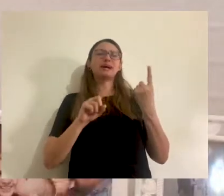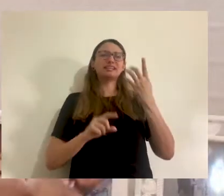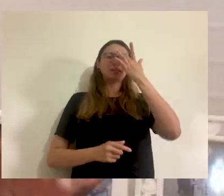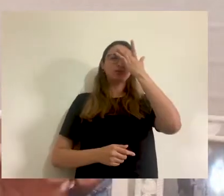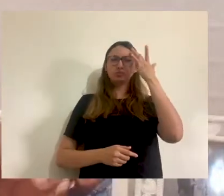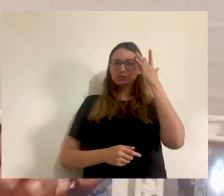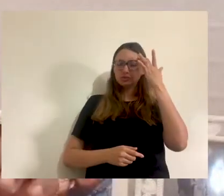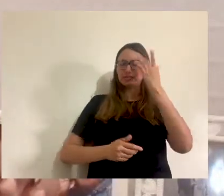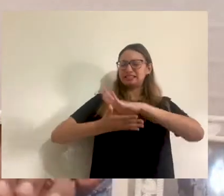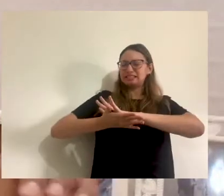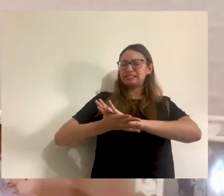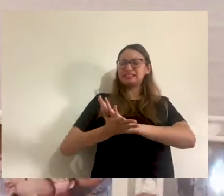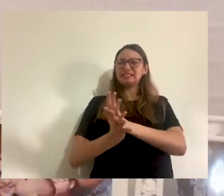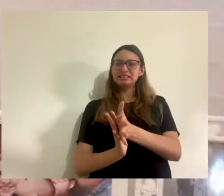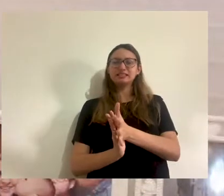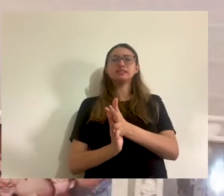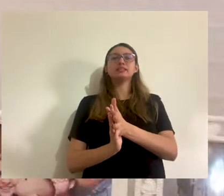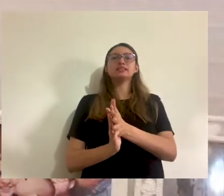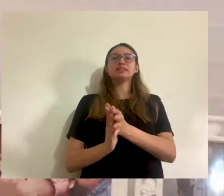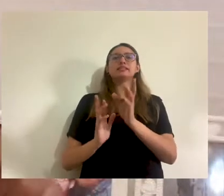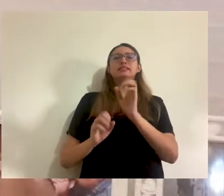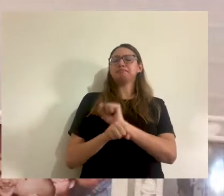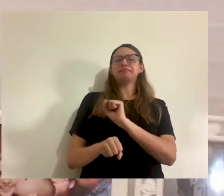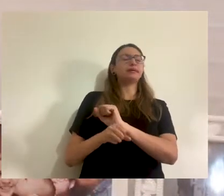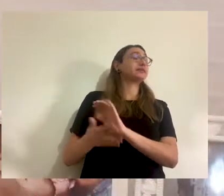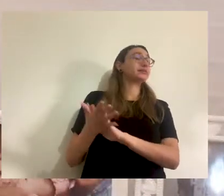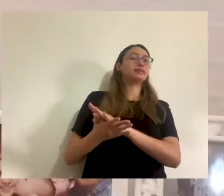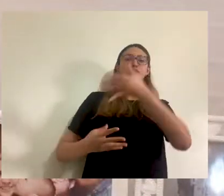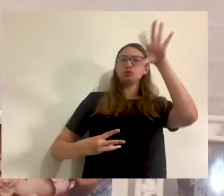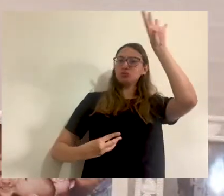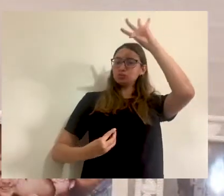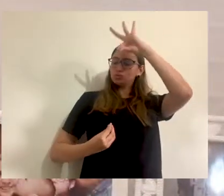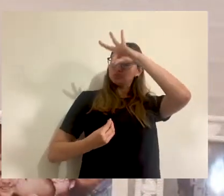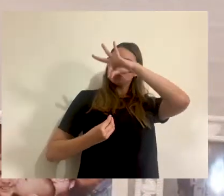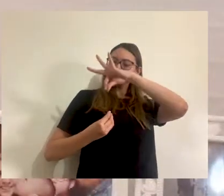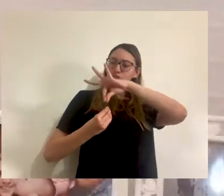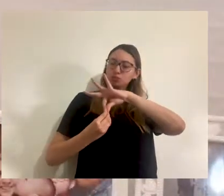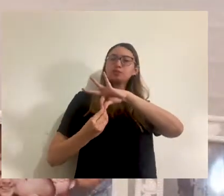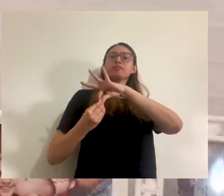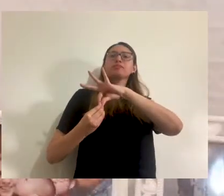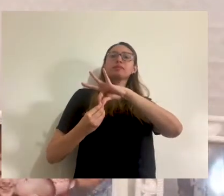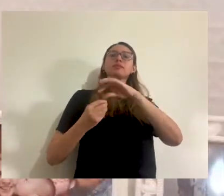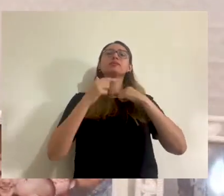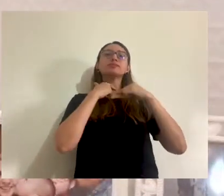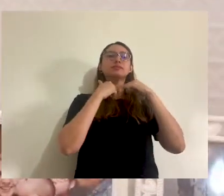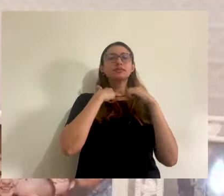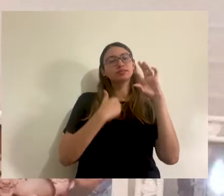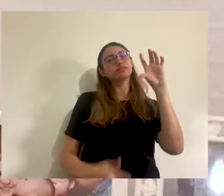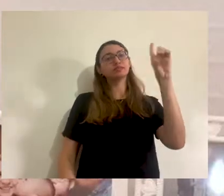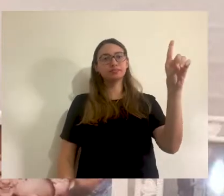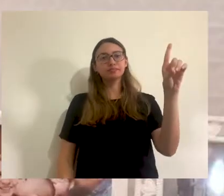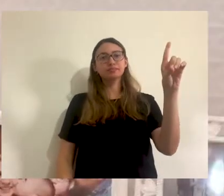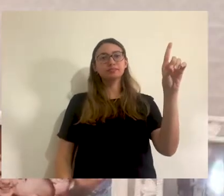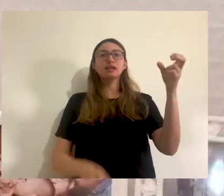discriminado, aquele de quem não se esperava nada. O Espírito de Deus age sobre ele e ele faz a vontade de Deus. E